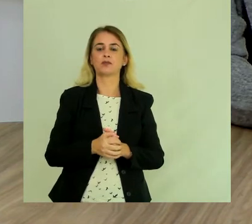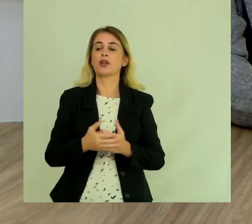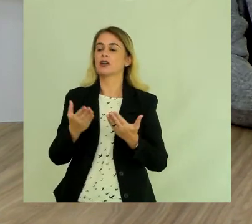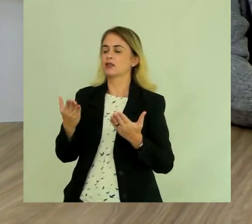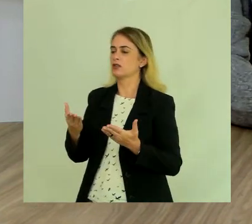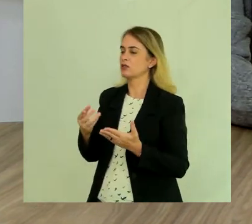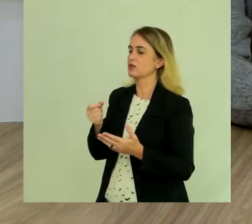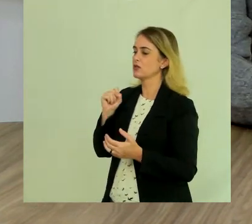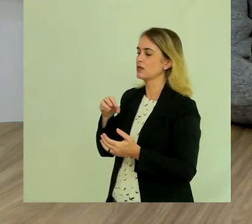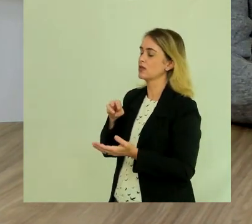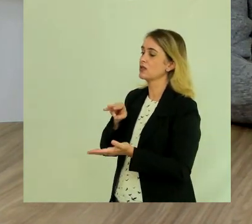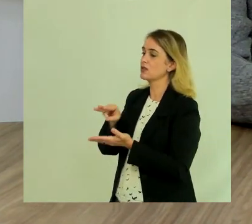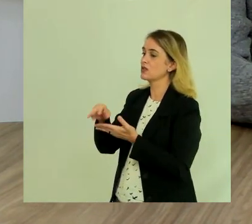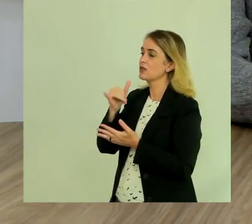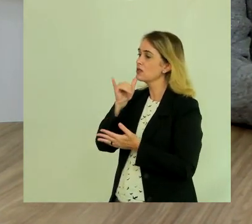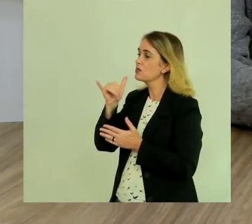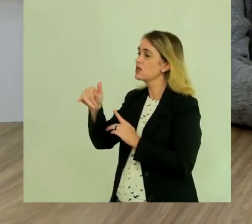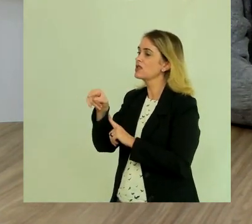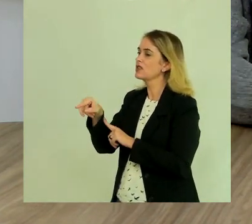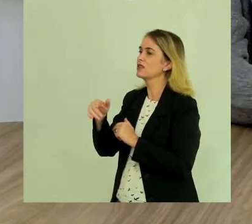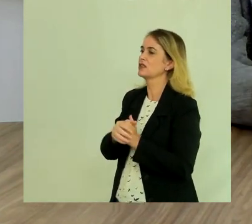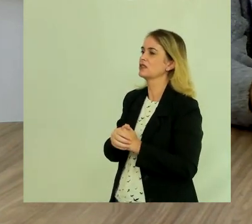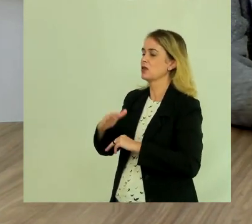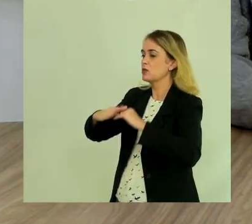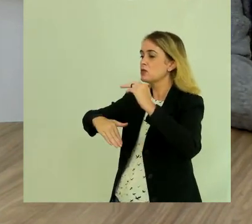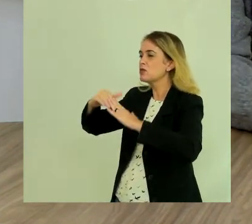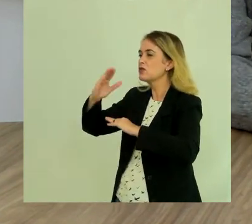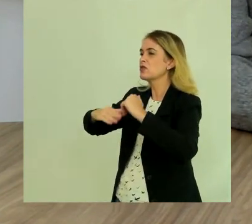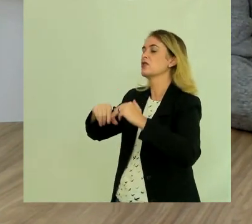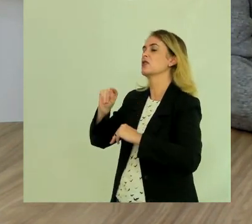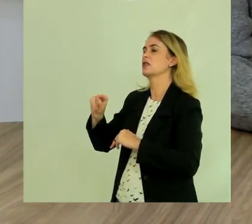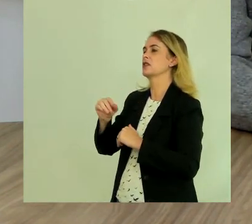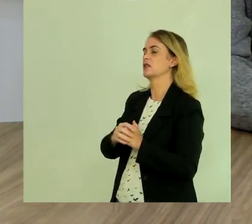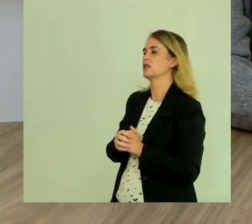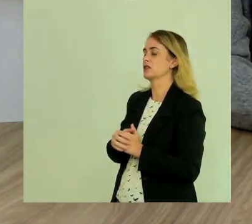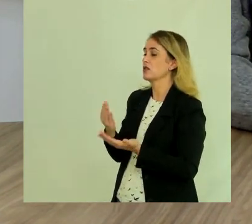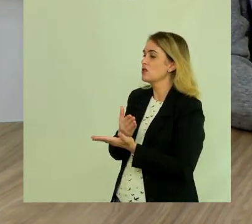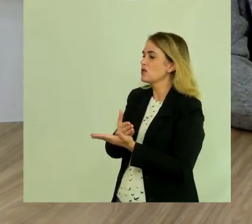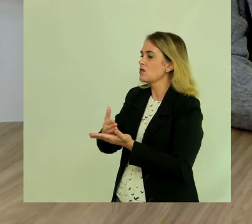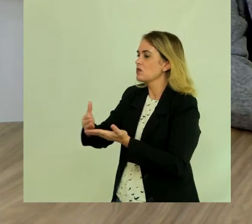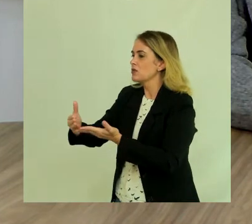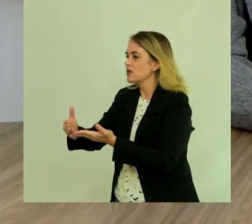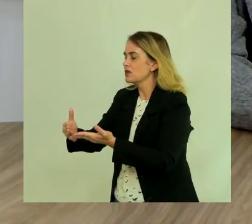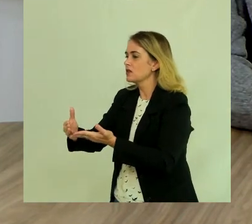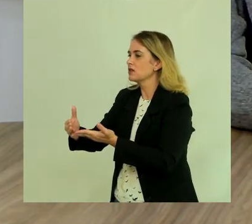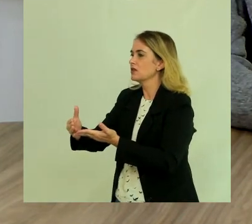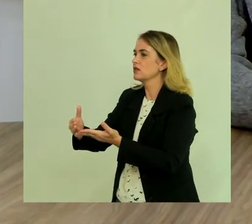de mensagem para os profissionais que estão iniciando aí